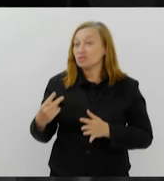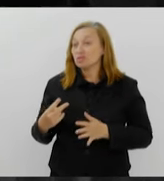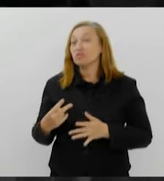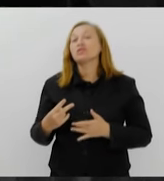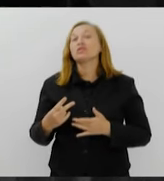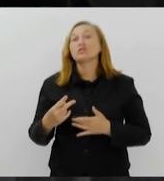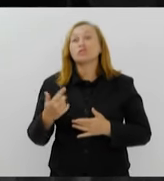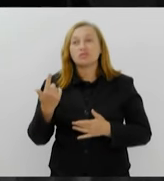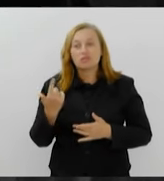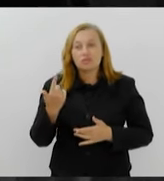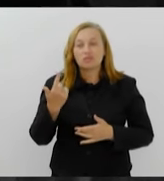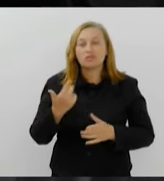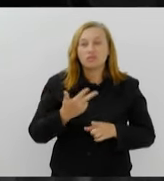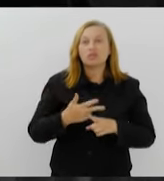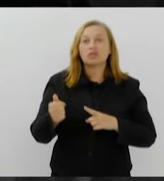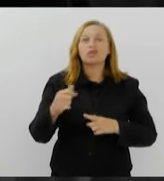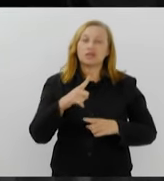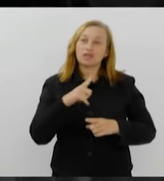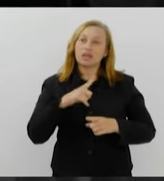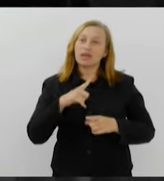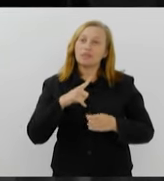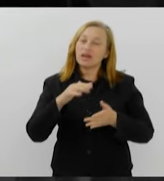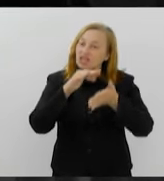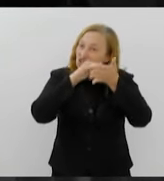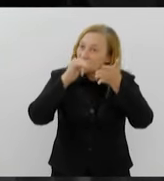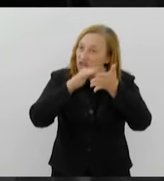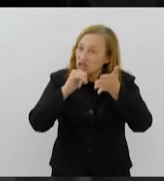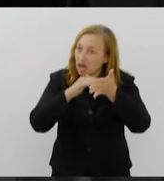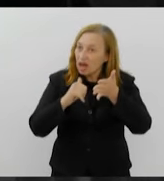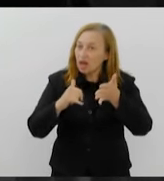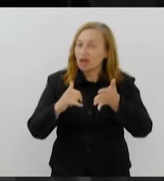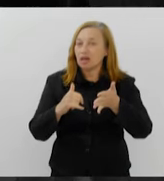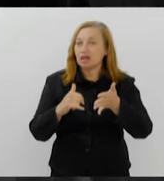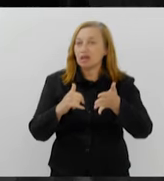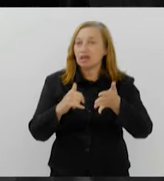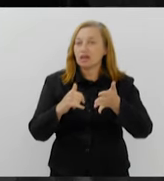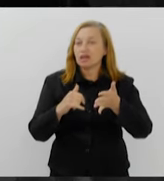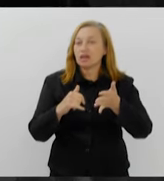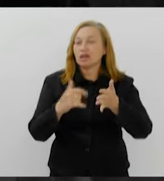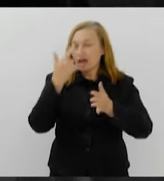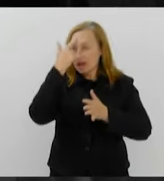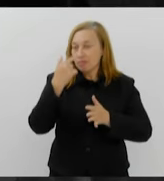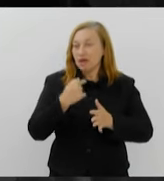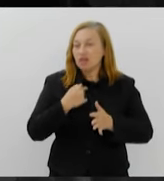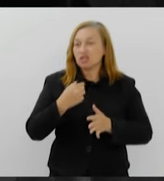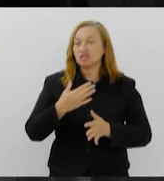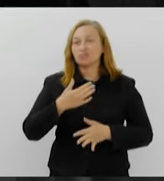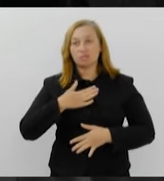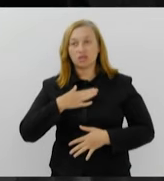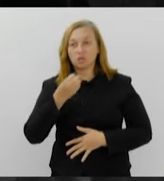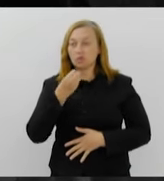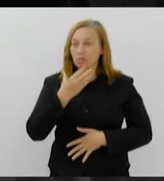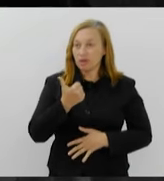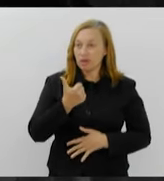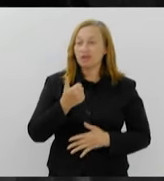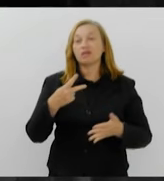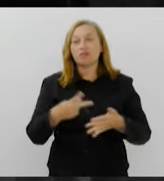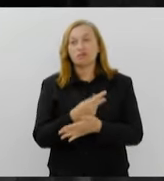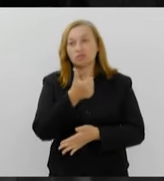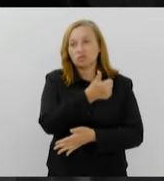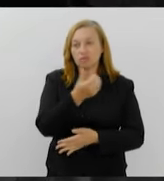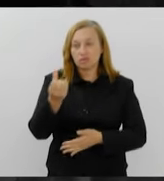desconstruir uma candidat que com muito orgulho se coloca a oposição de tudo que tá acontecendo aqui que vai acontecer em